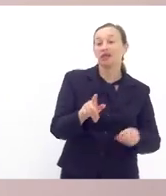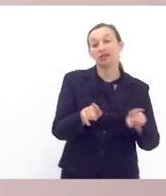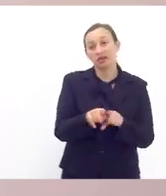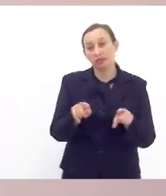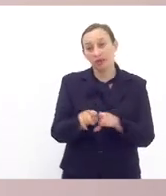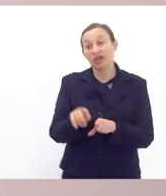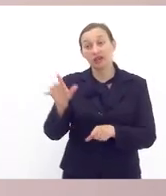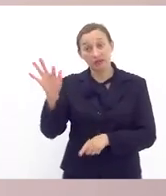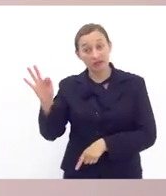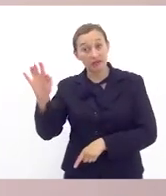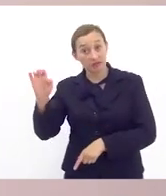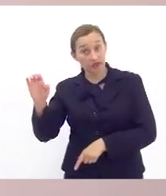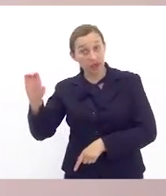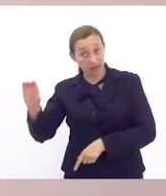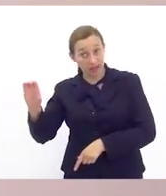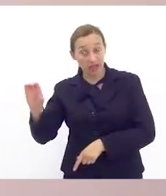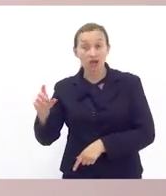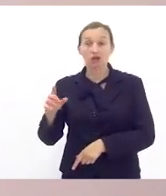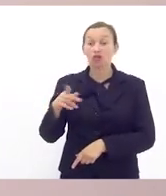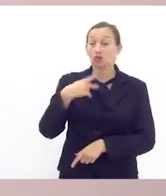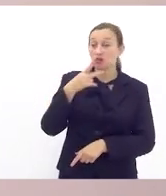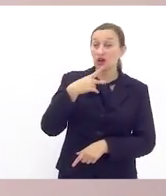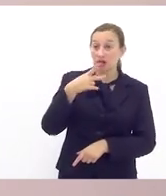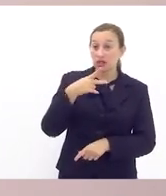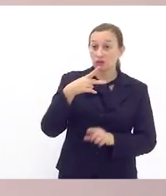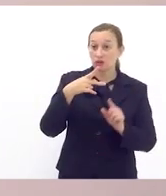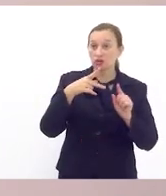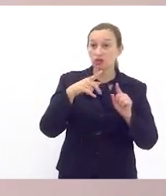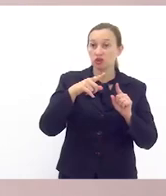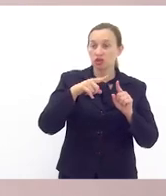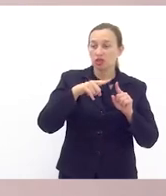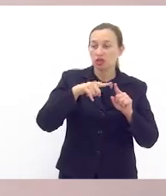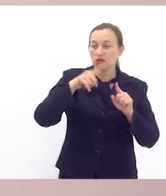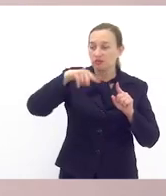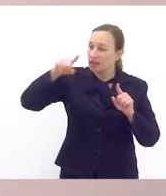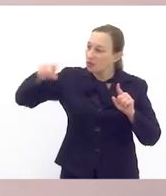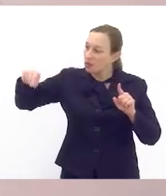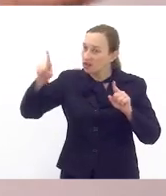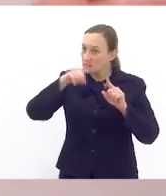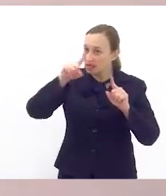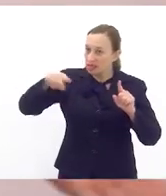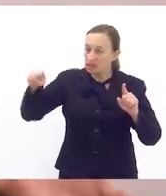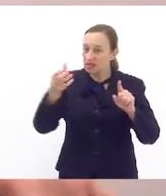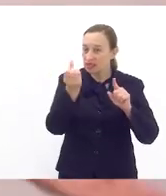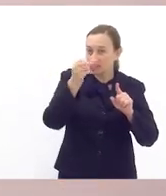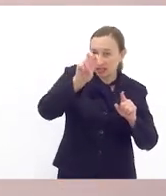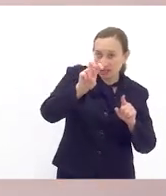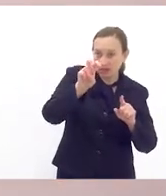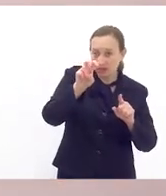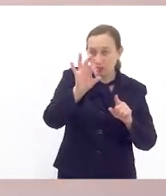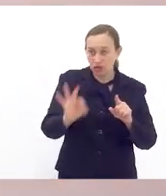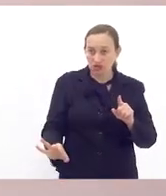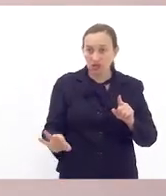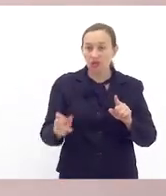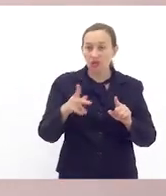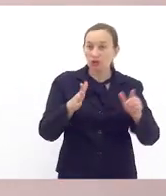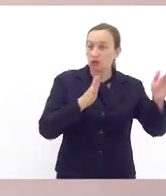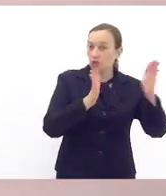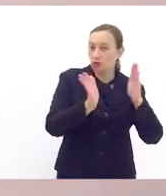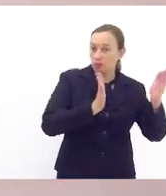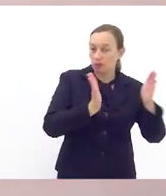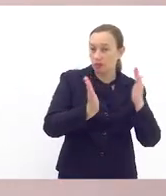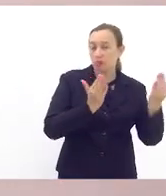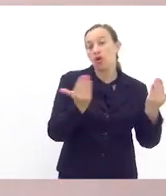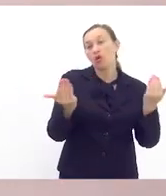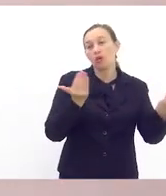que aí eu tô falando de frequência de 65%. isso quando eu comparo de 2015 a